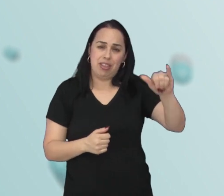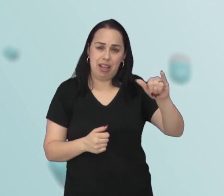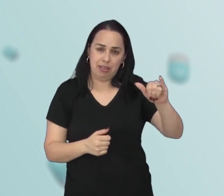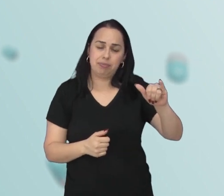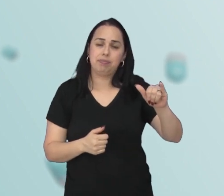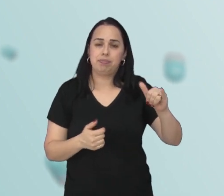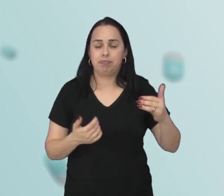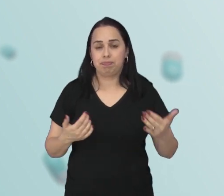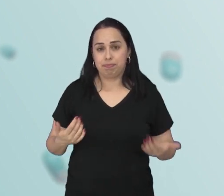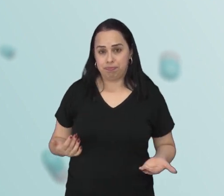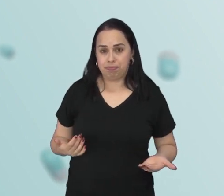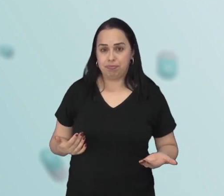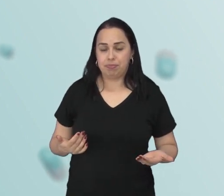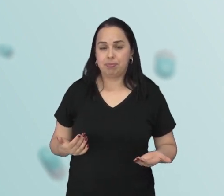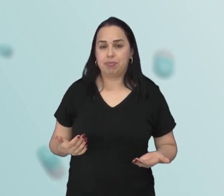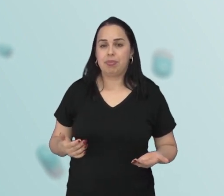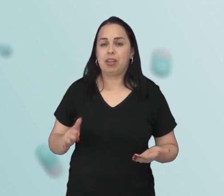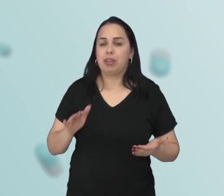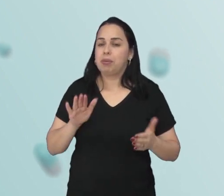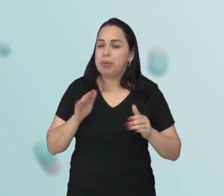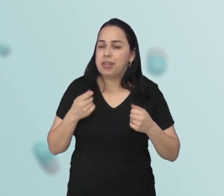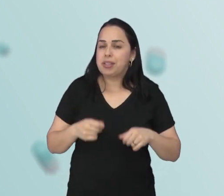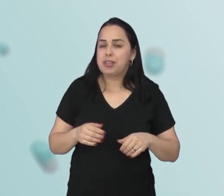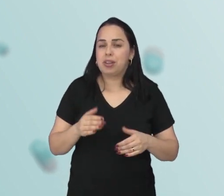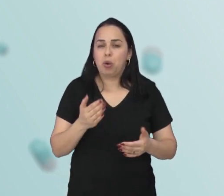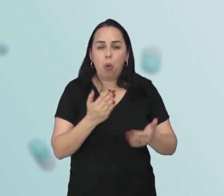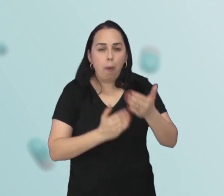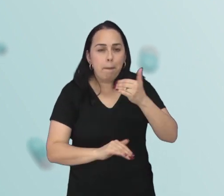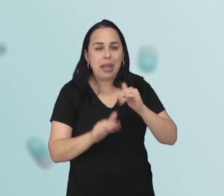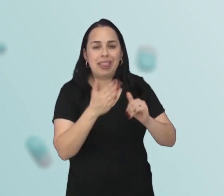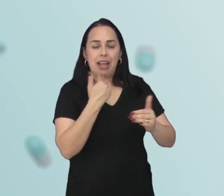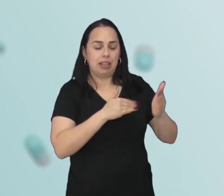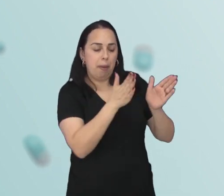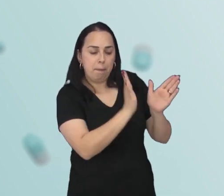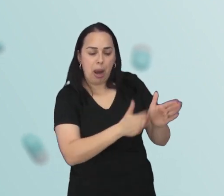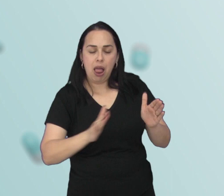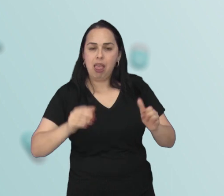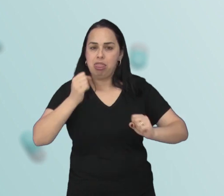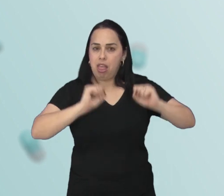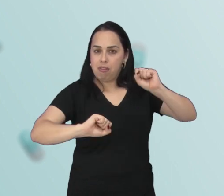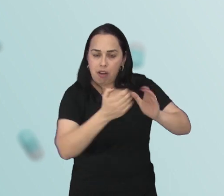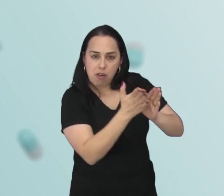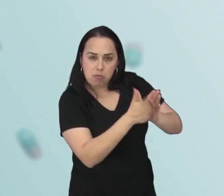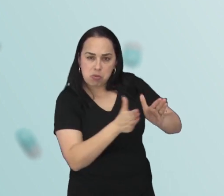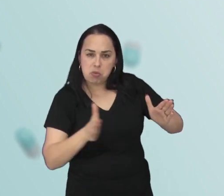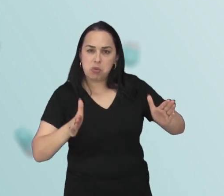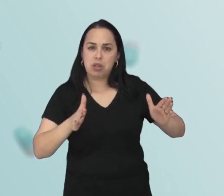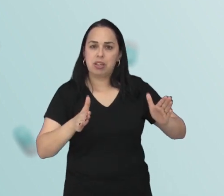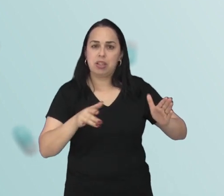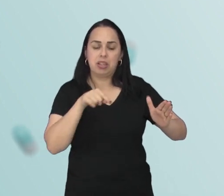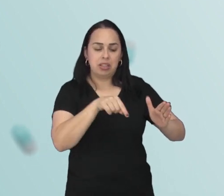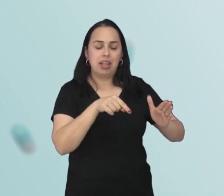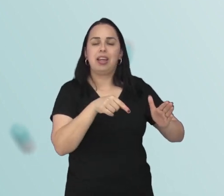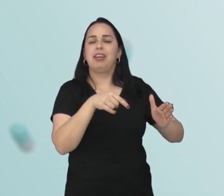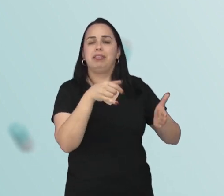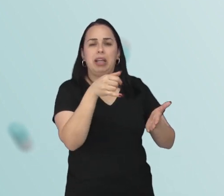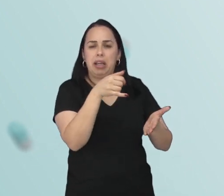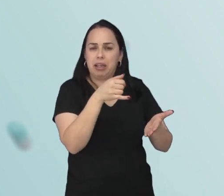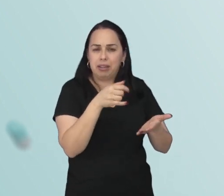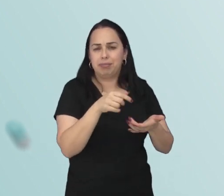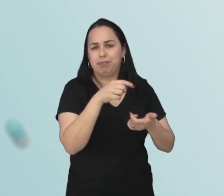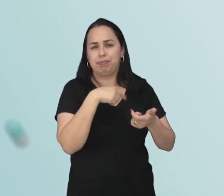custo, né? Então assim, tomar bastante cuidado com alimentos processados, ultraprocessados, aqueles que são ricos em